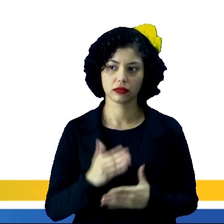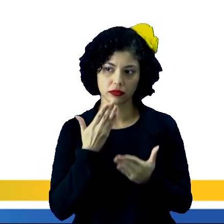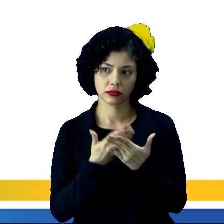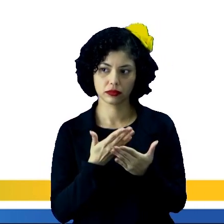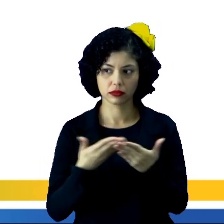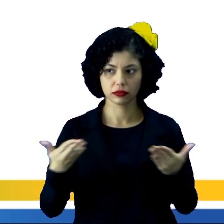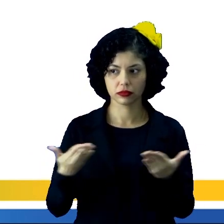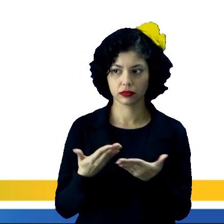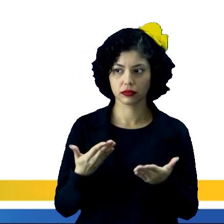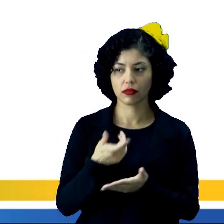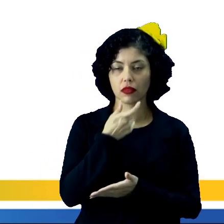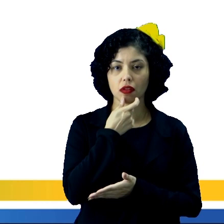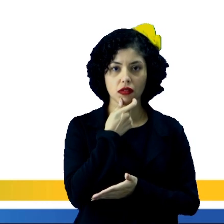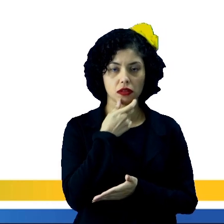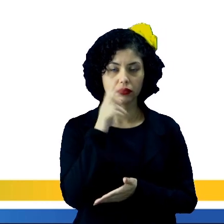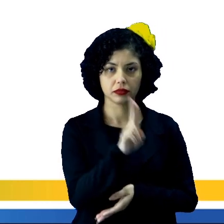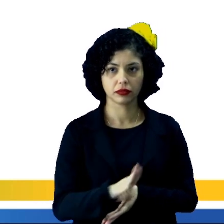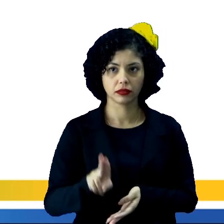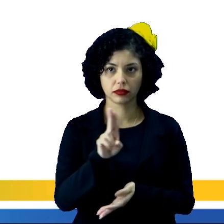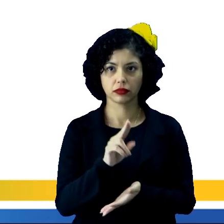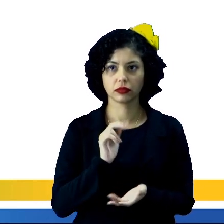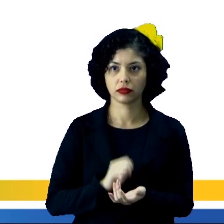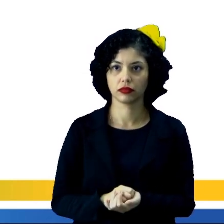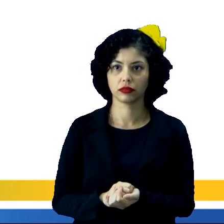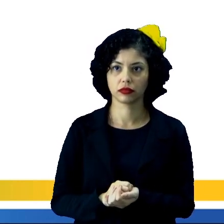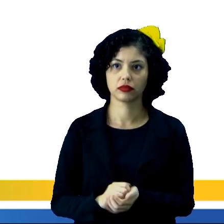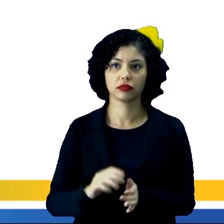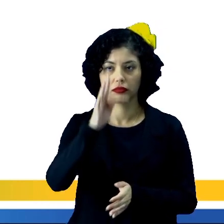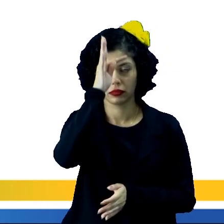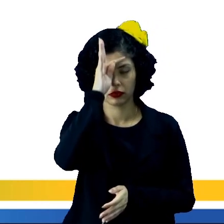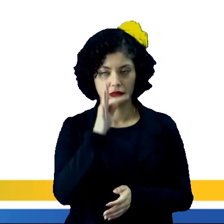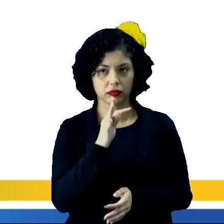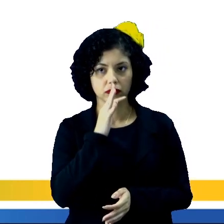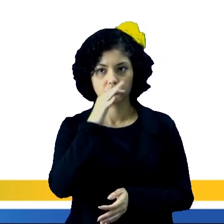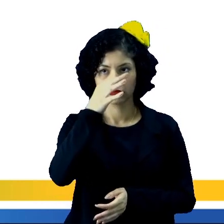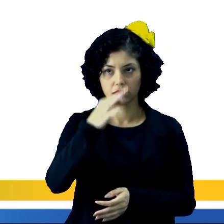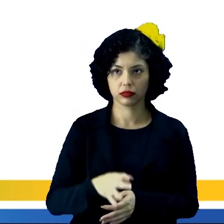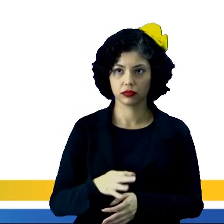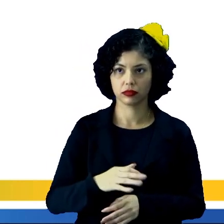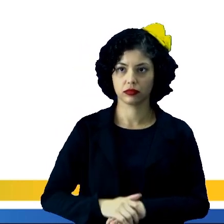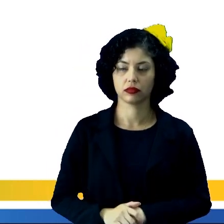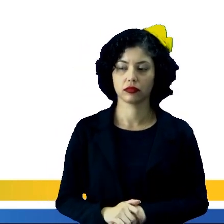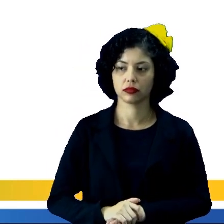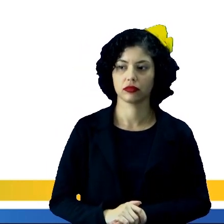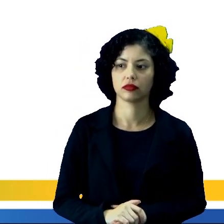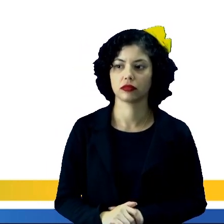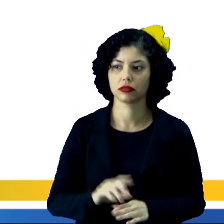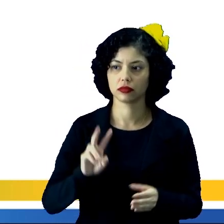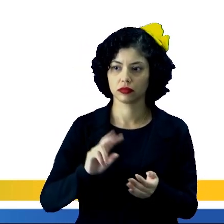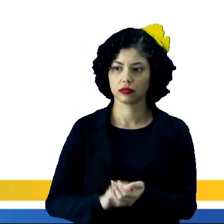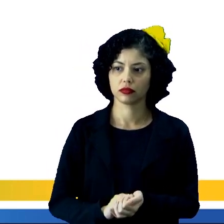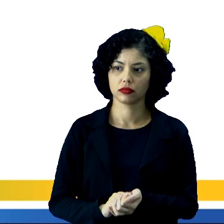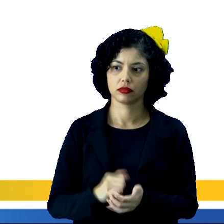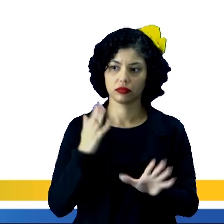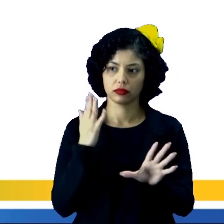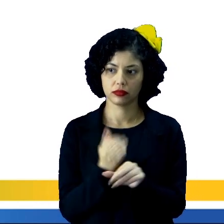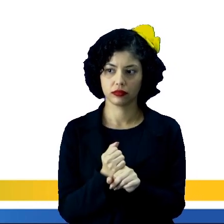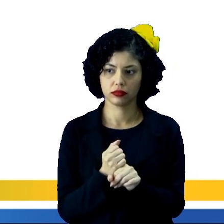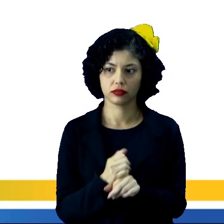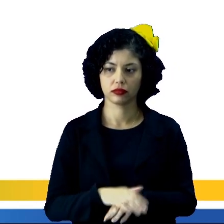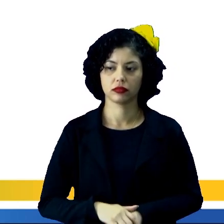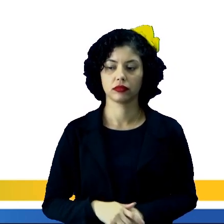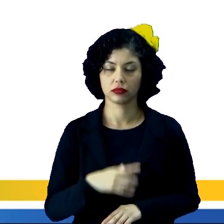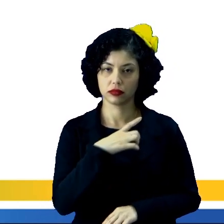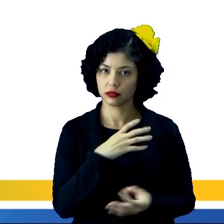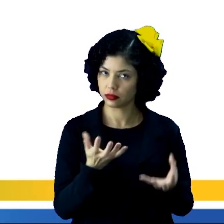Vamos estudar as conjunções mais usuais em inglês com as suas traduções correspondentes. Para exprimir adição,